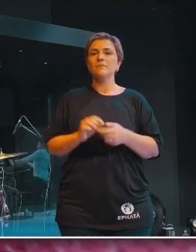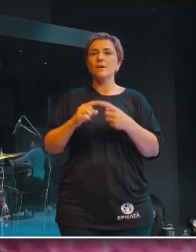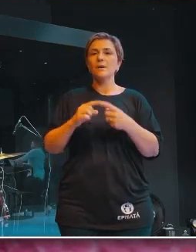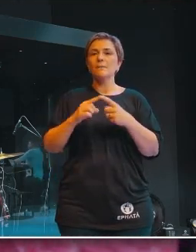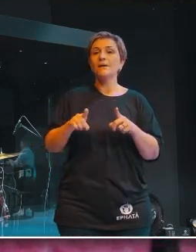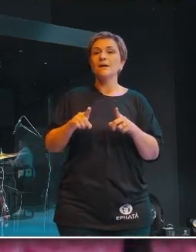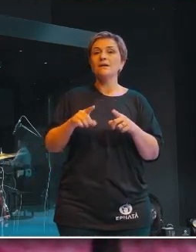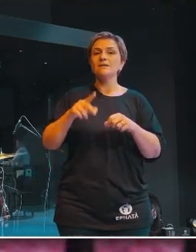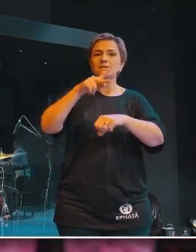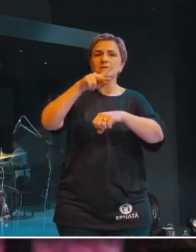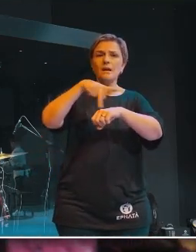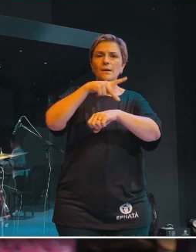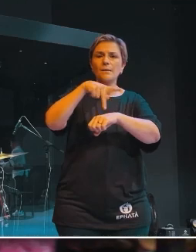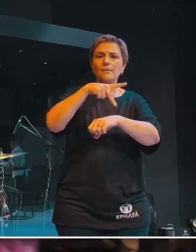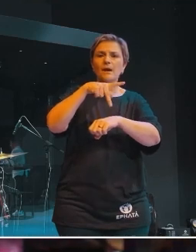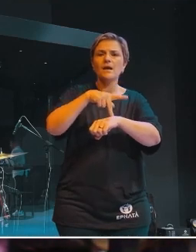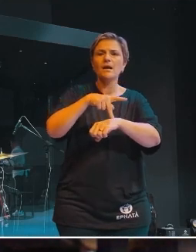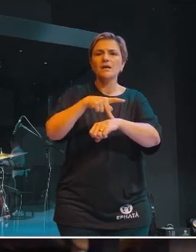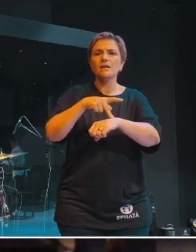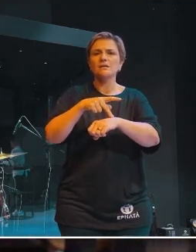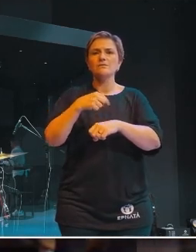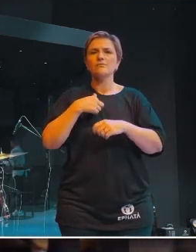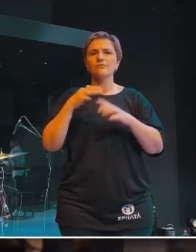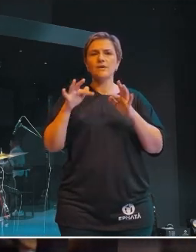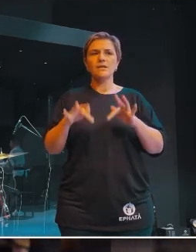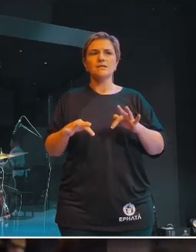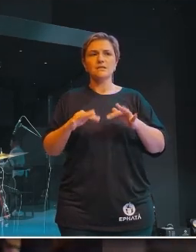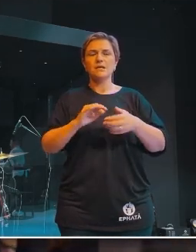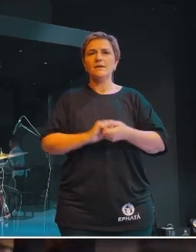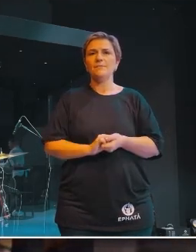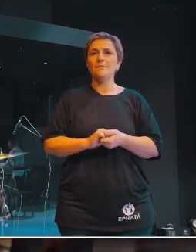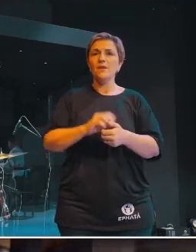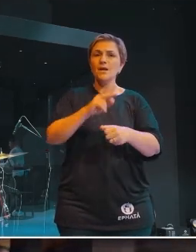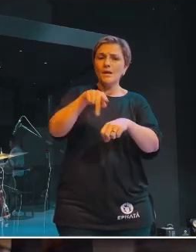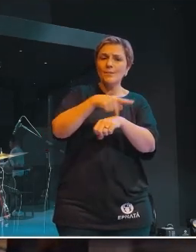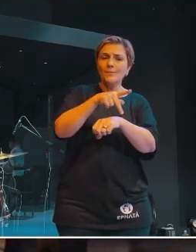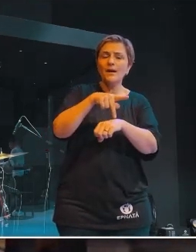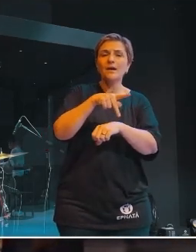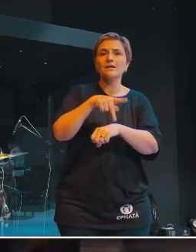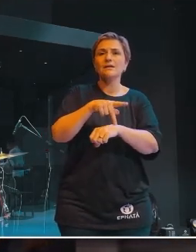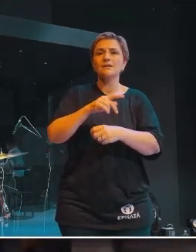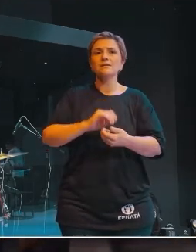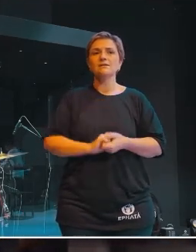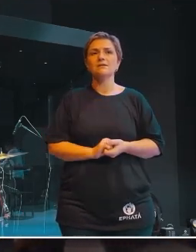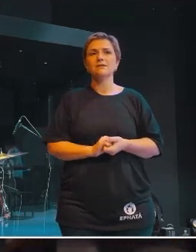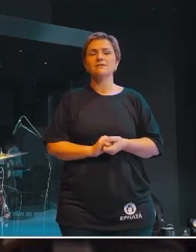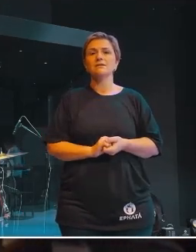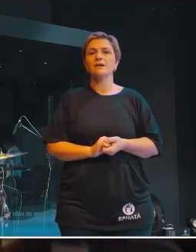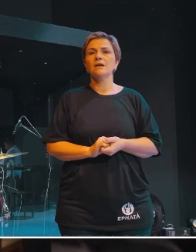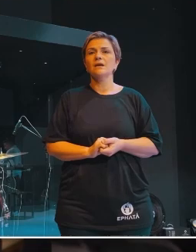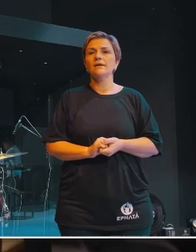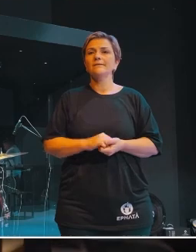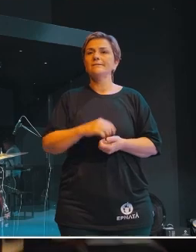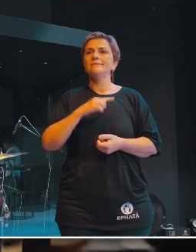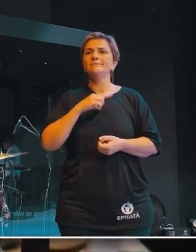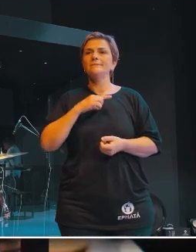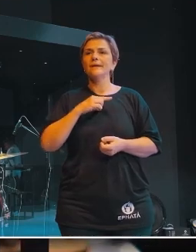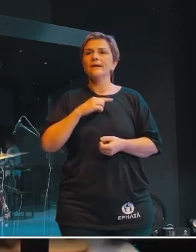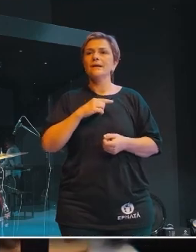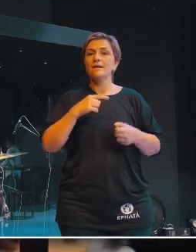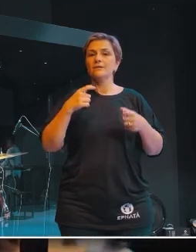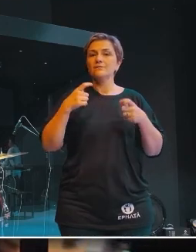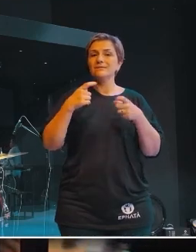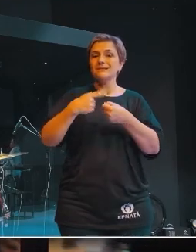mas em países, olha para mim, eu já vou terminar, eu prometo. Em países em que estão situados em zona de